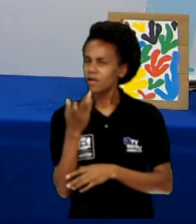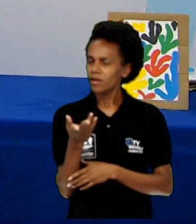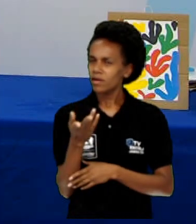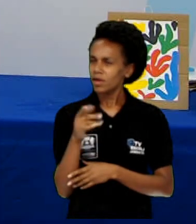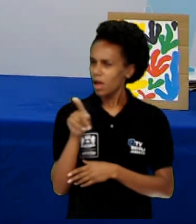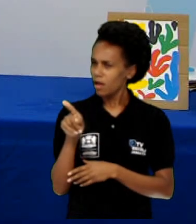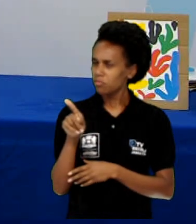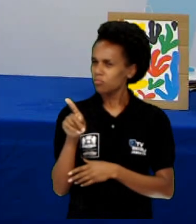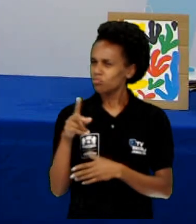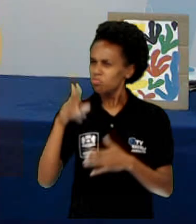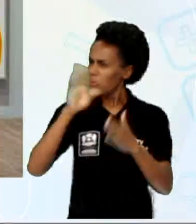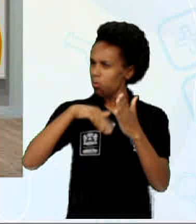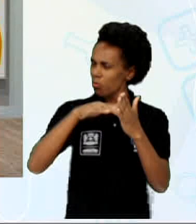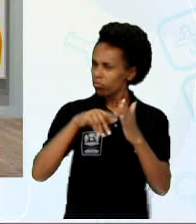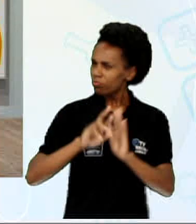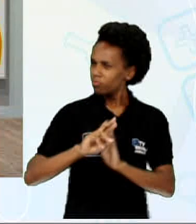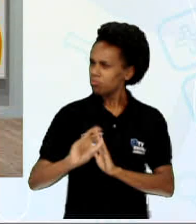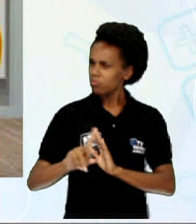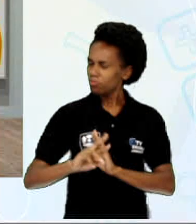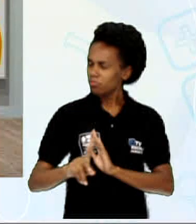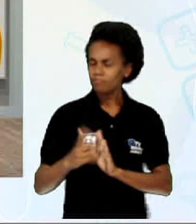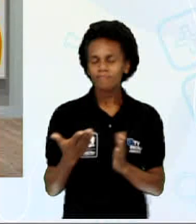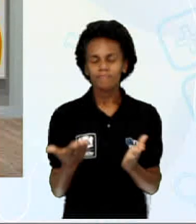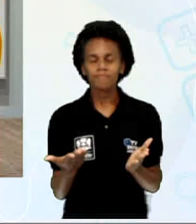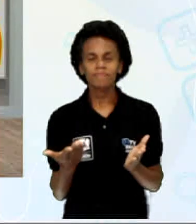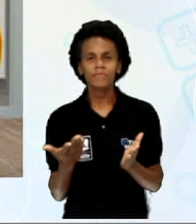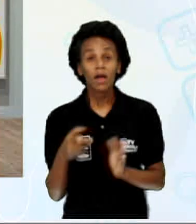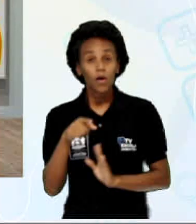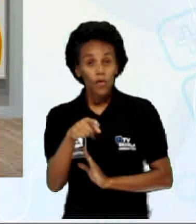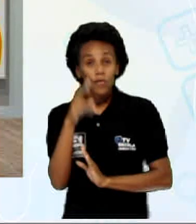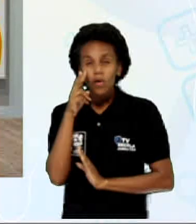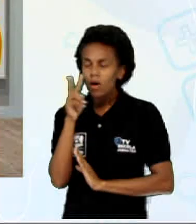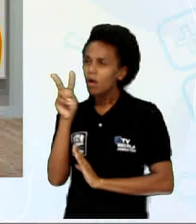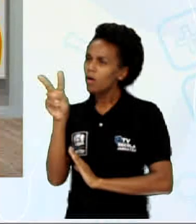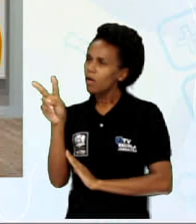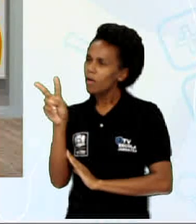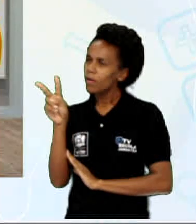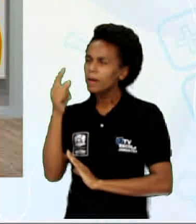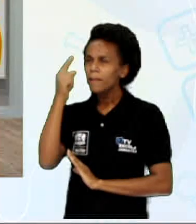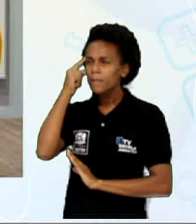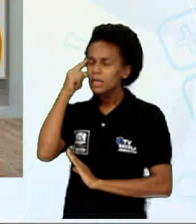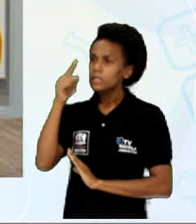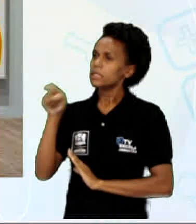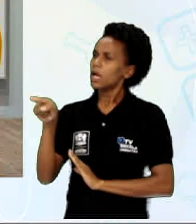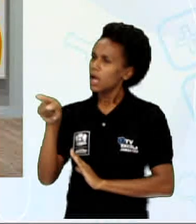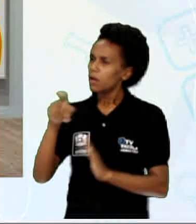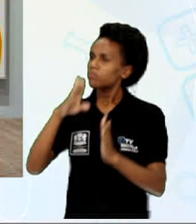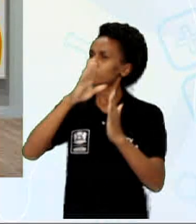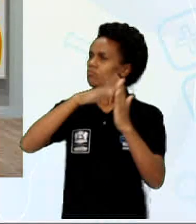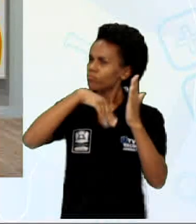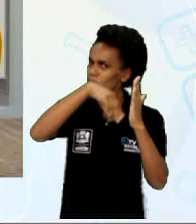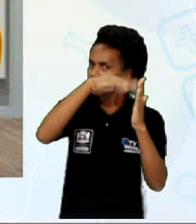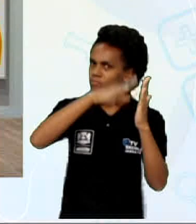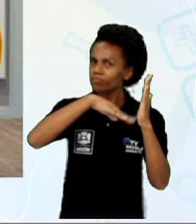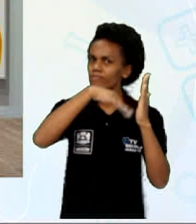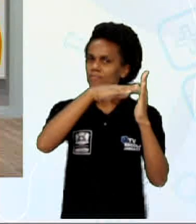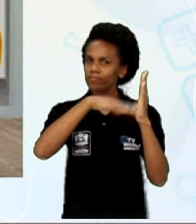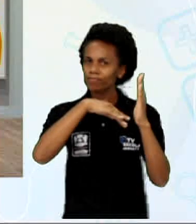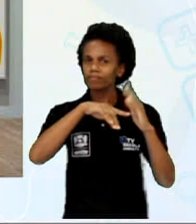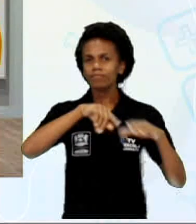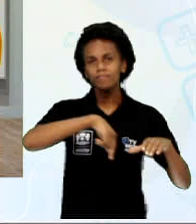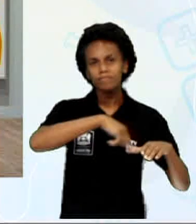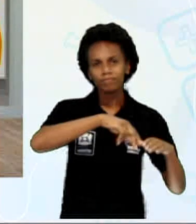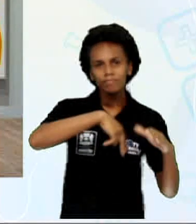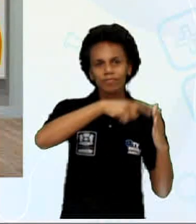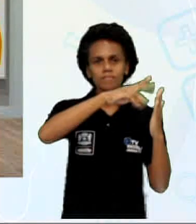né? Você olha para ela e você pensa que essa tela foi pintada com pincel e com tinta.